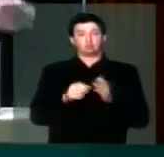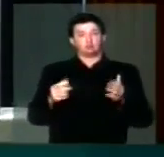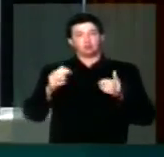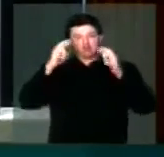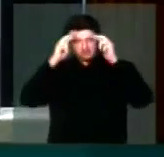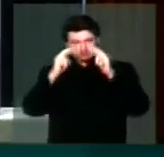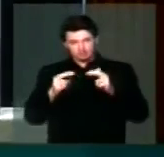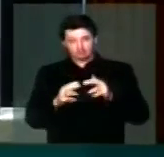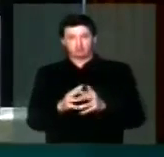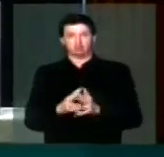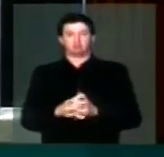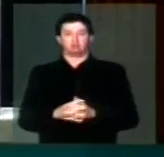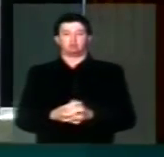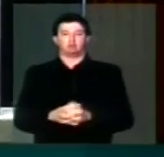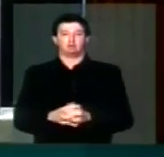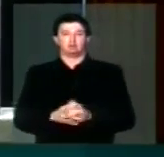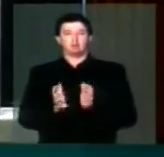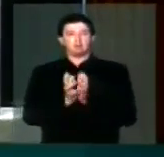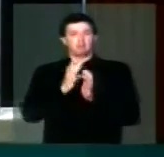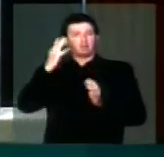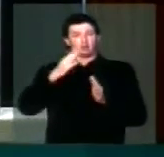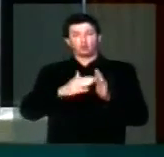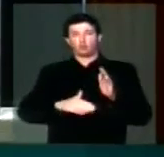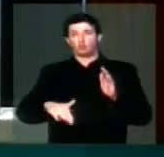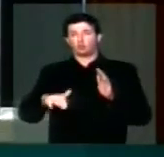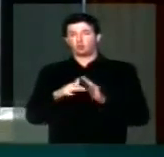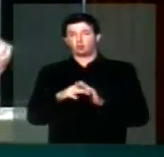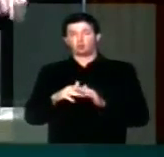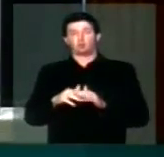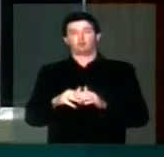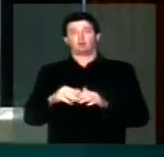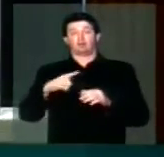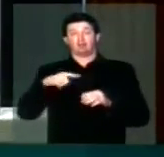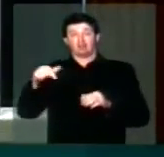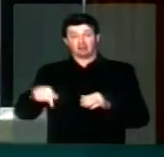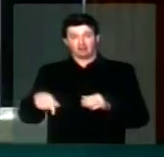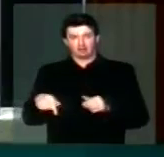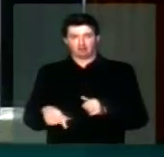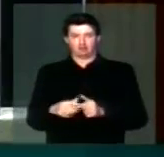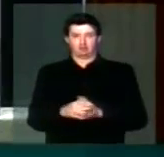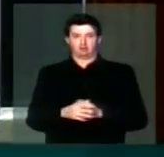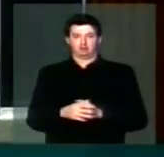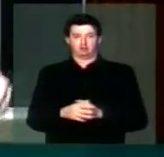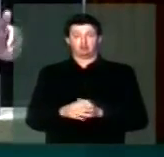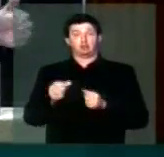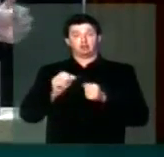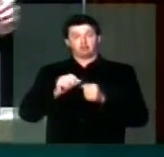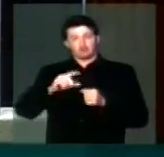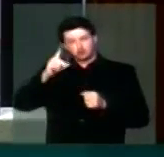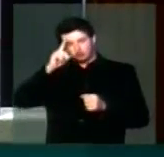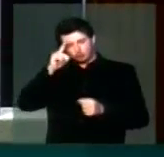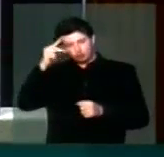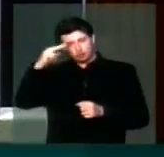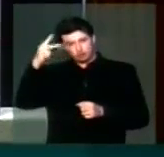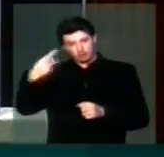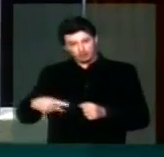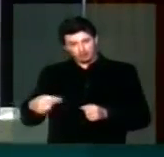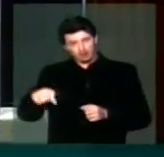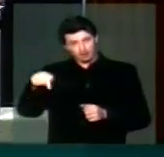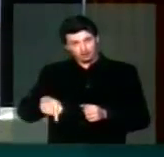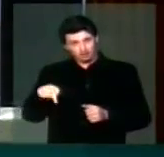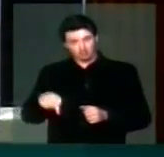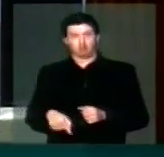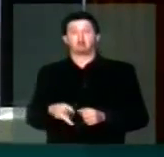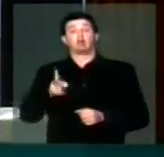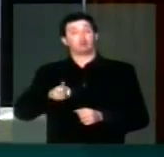estamos respeitando todos os partidos com cadeira nesta casa, que constroem a cada dia sua história